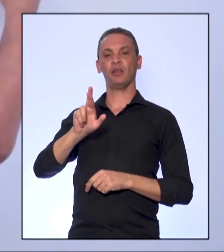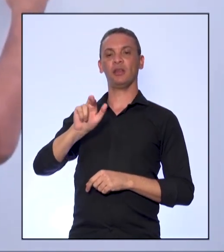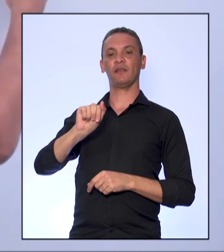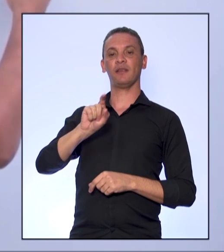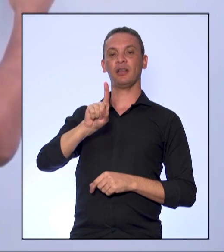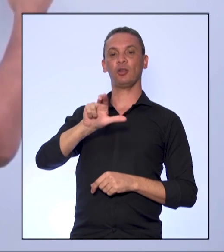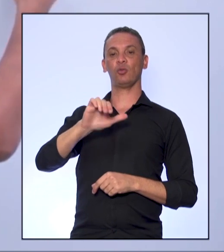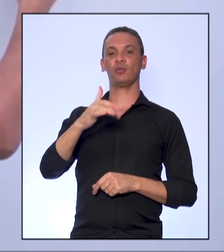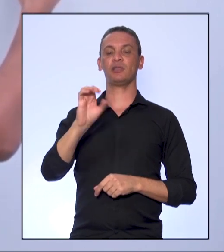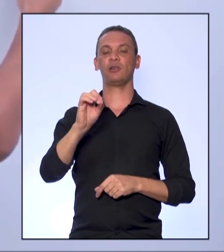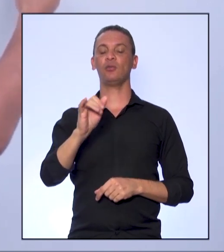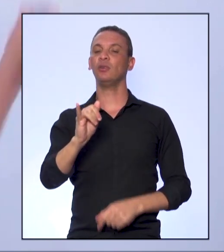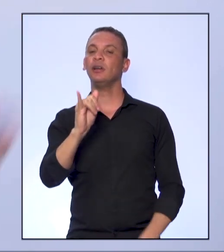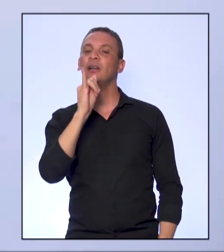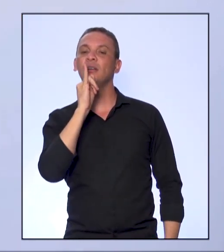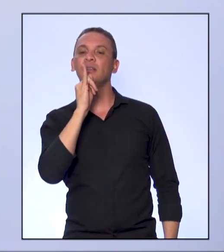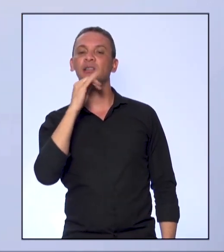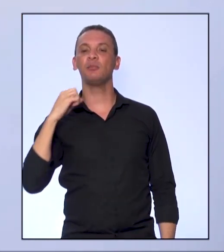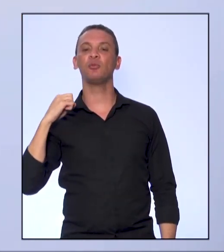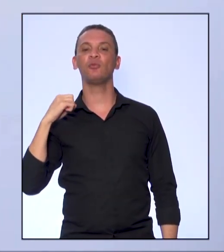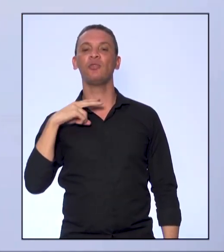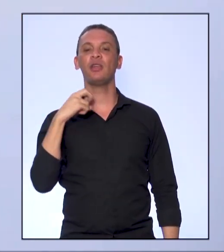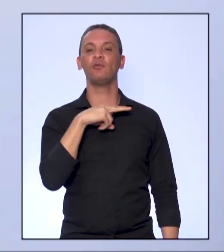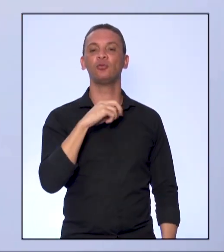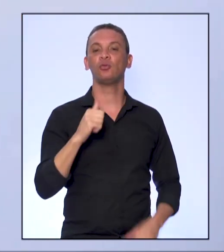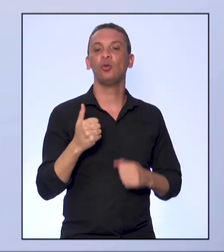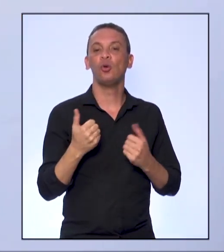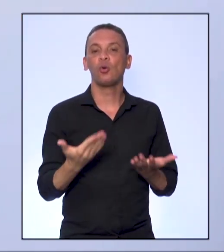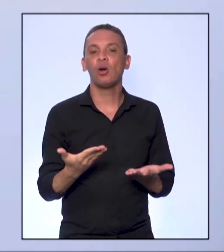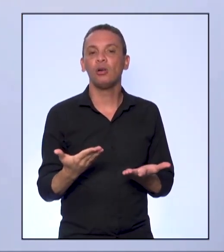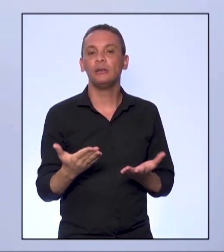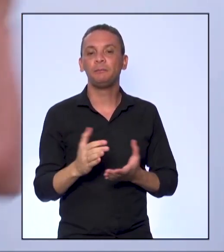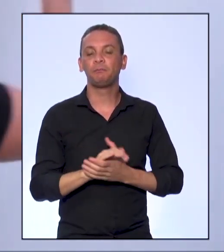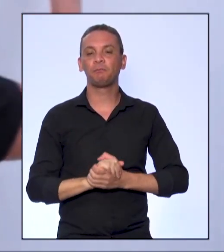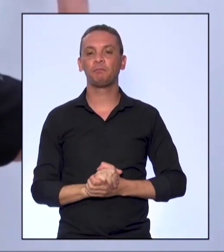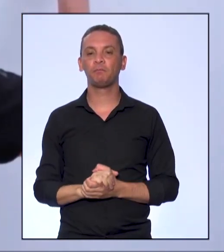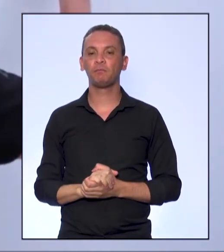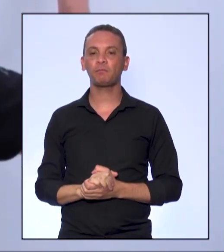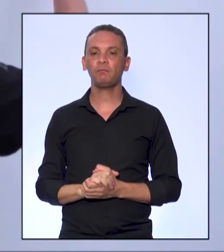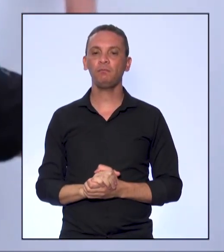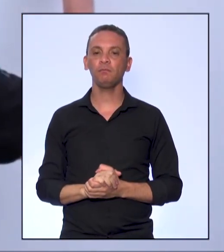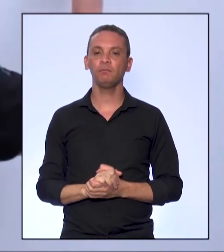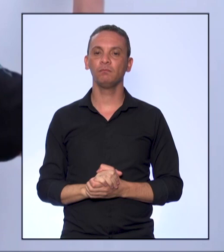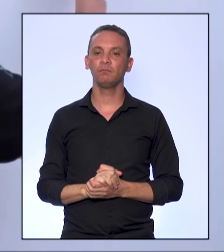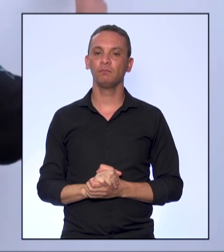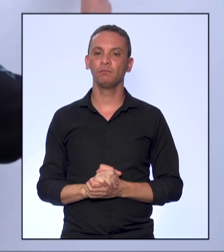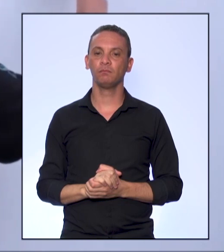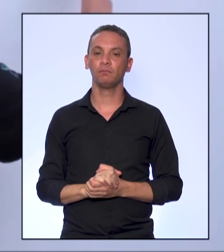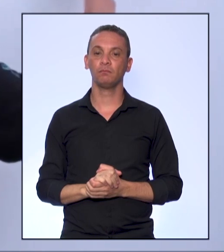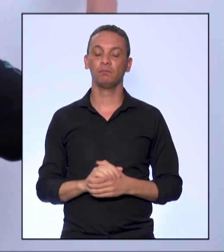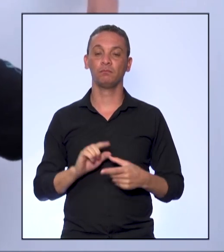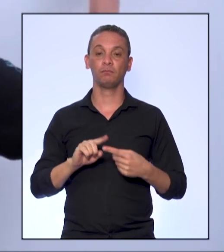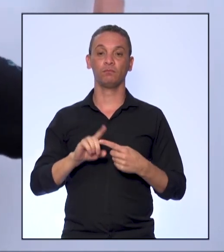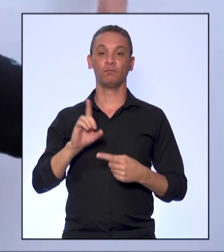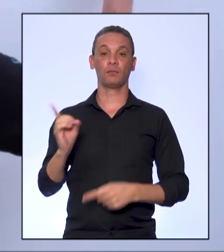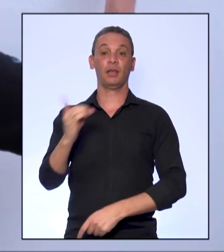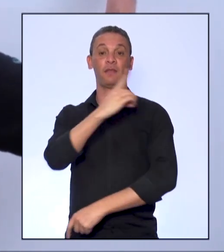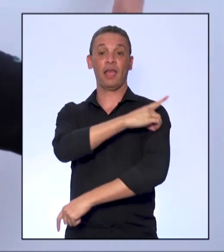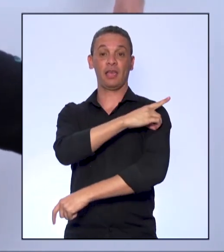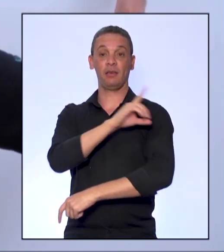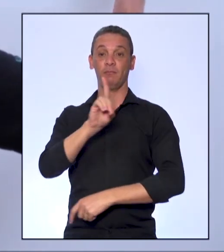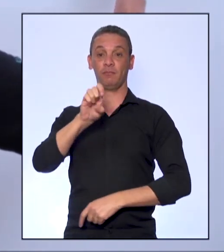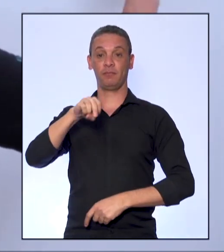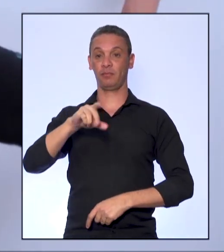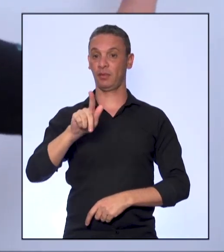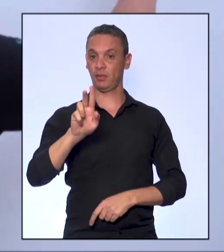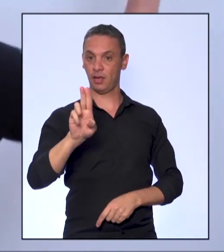de vírus aqui para vocês, que é RNA de cadeia positiva? Posso colocar aqui para vocês o vírus da dengue,